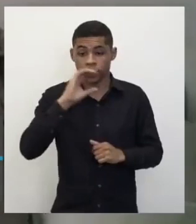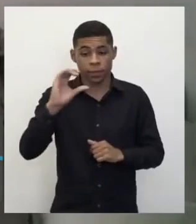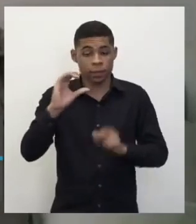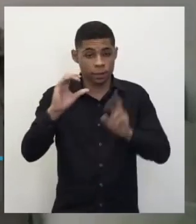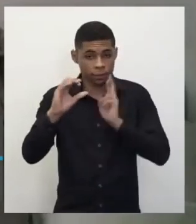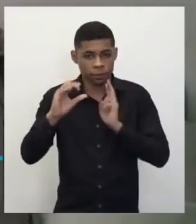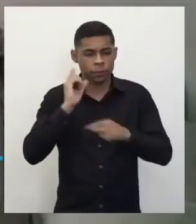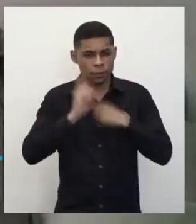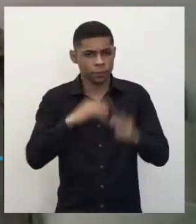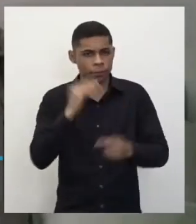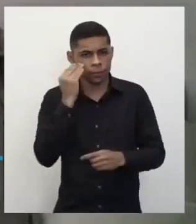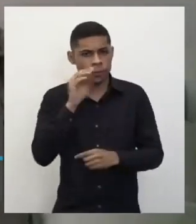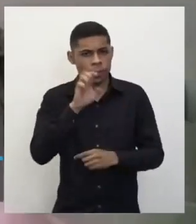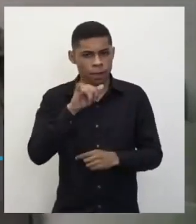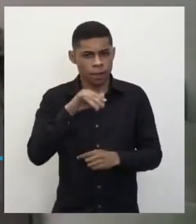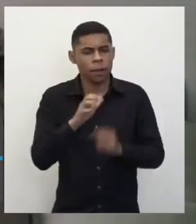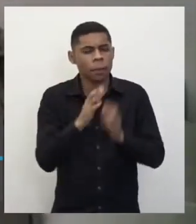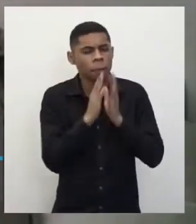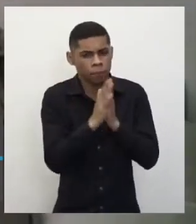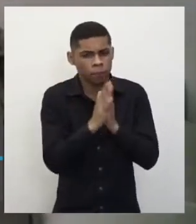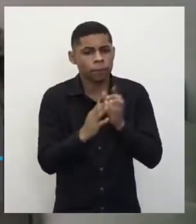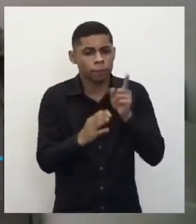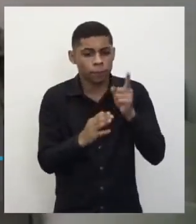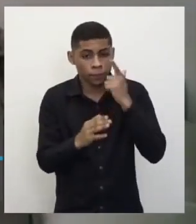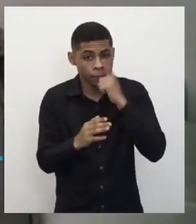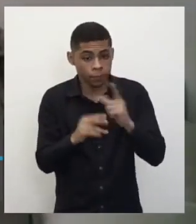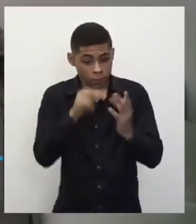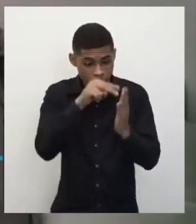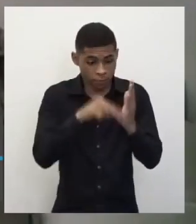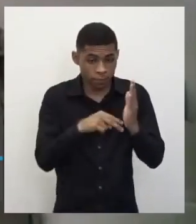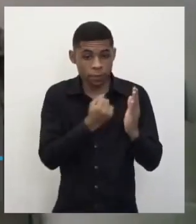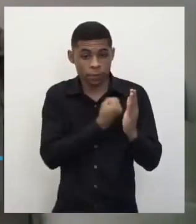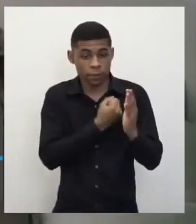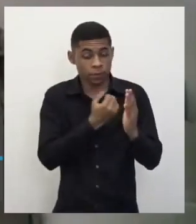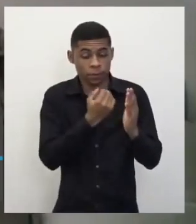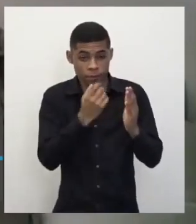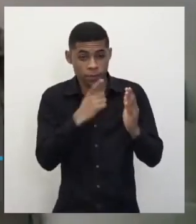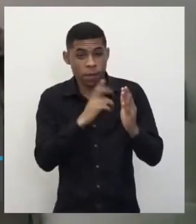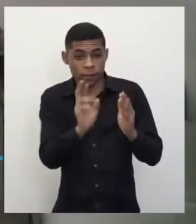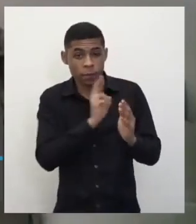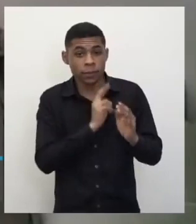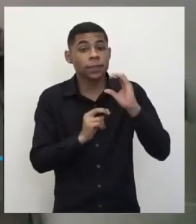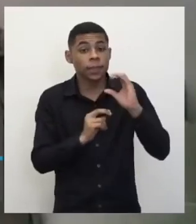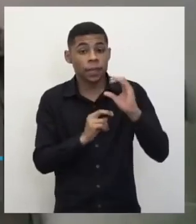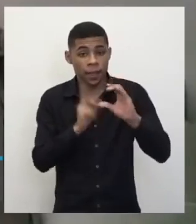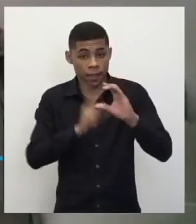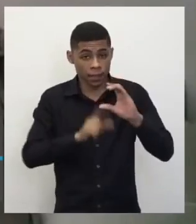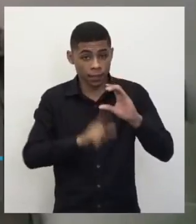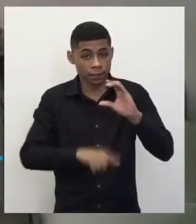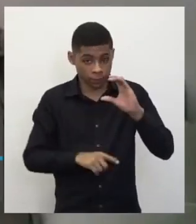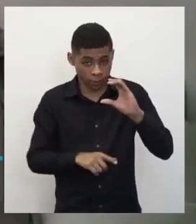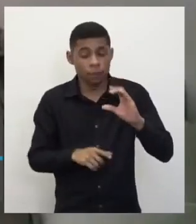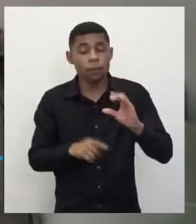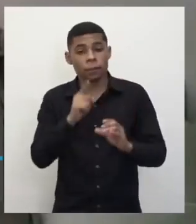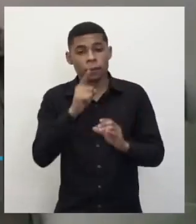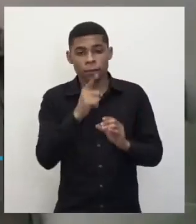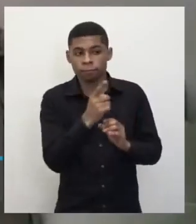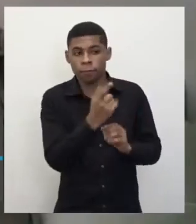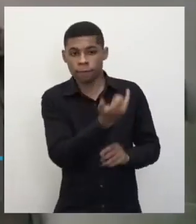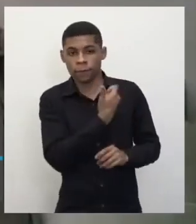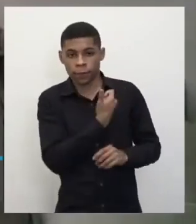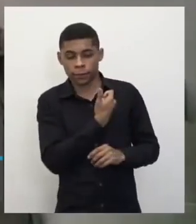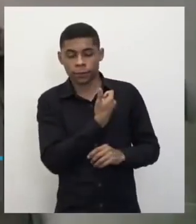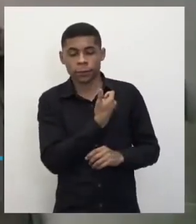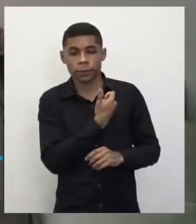a Elaine vai dando uma olhadinha, se você tiver uma resposta C, você pode me abordar aqui. Tá. Eu coloquei aqui,